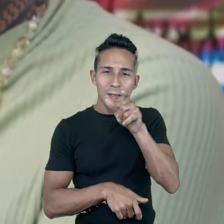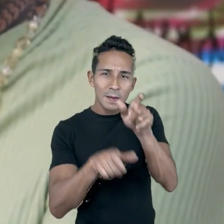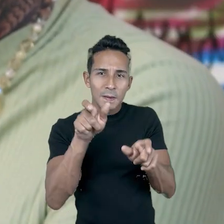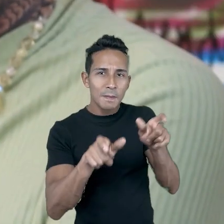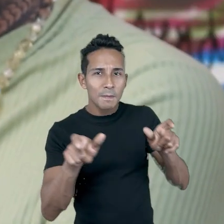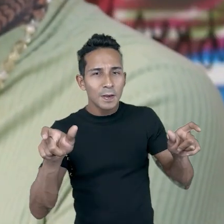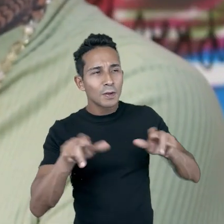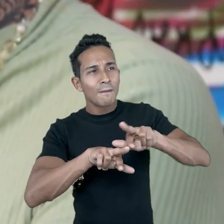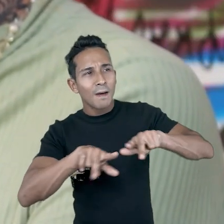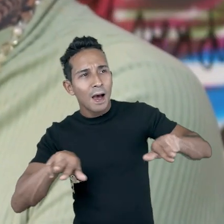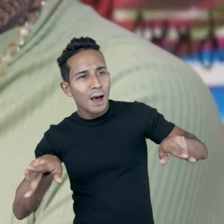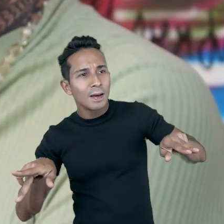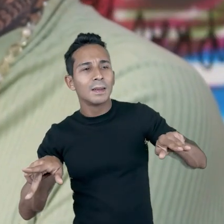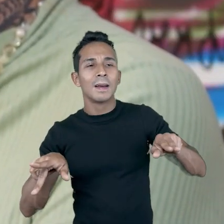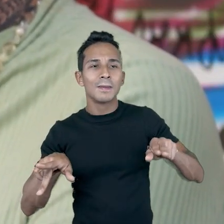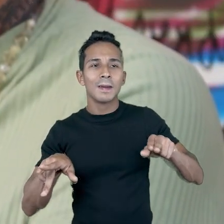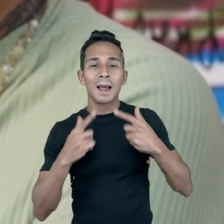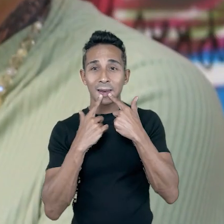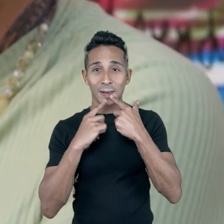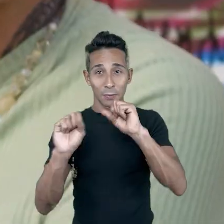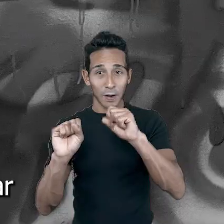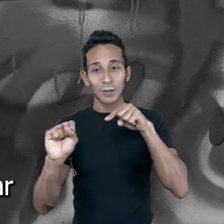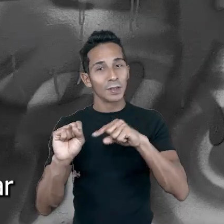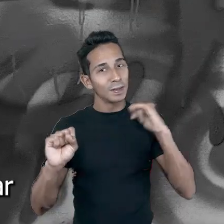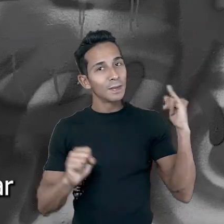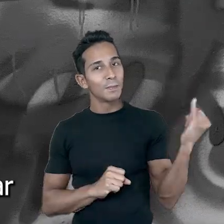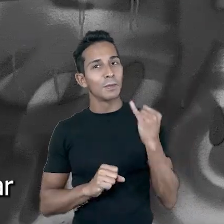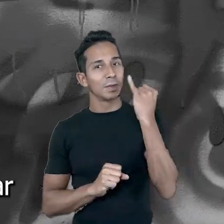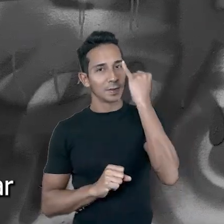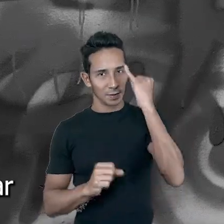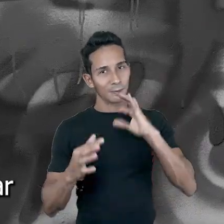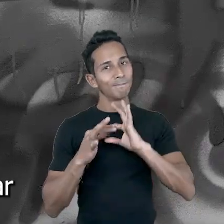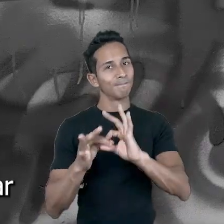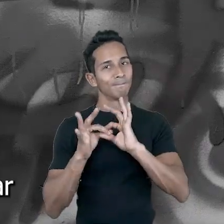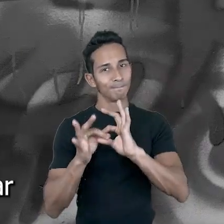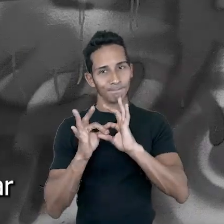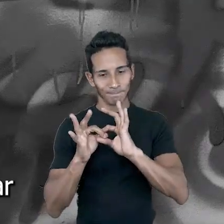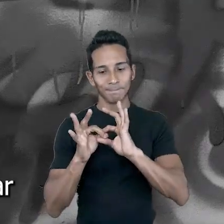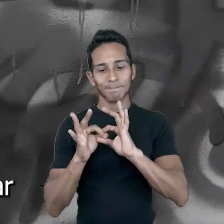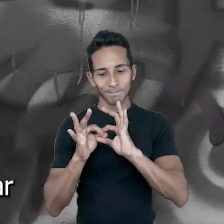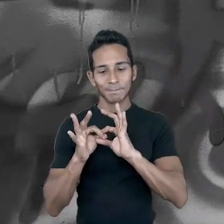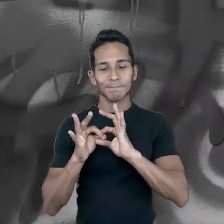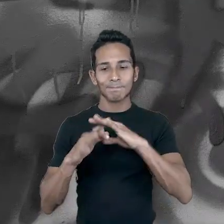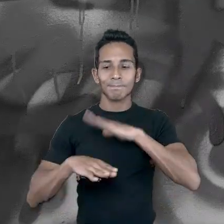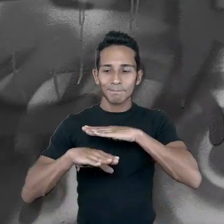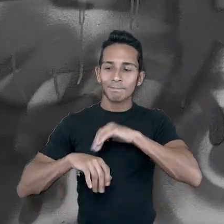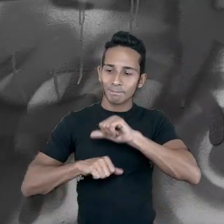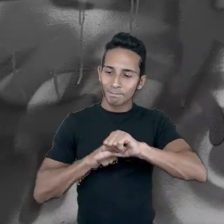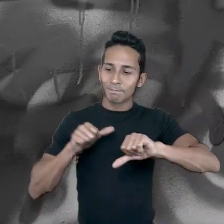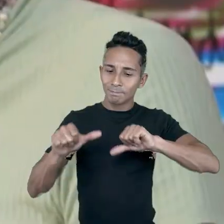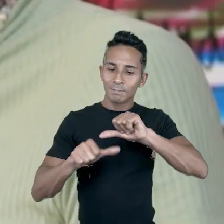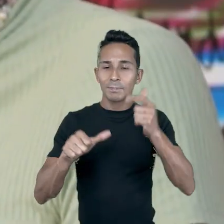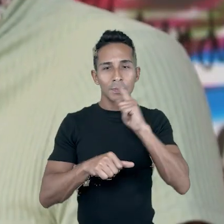eu conheci, né, a figura de Kohreuter, a música social. Então, para mim, essa coisa da linguagem, ela sempre está importante também de andar junto, assim, né,